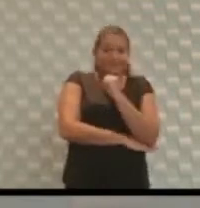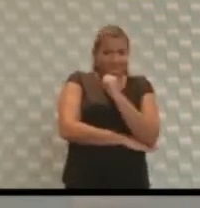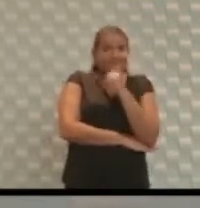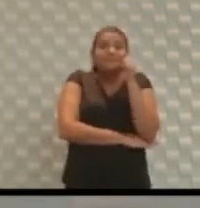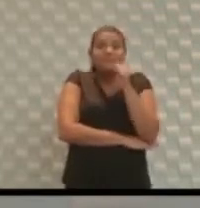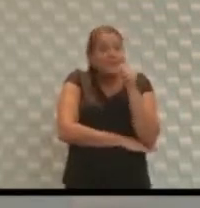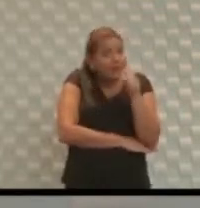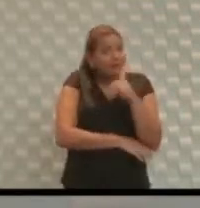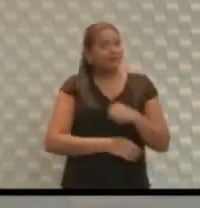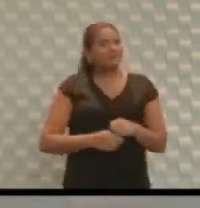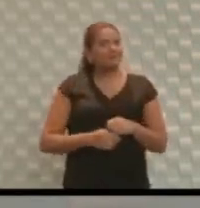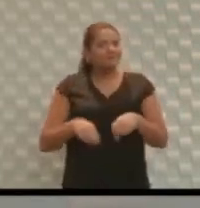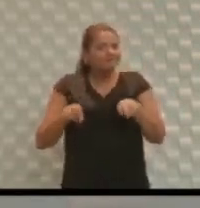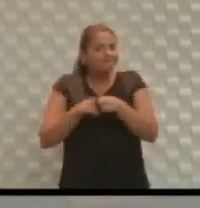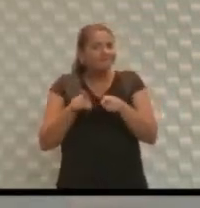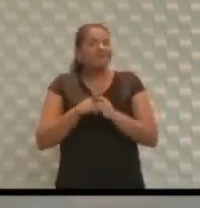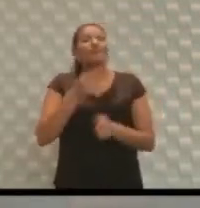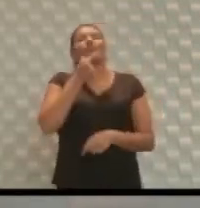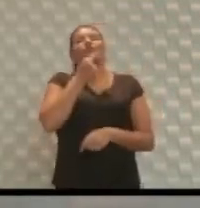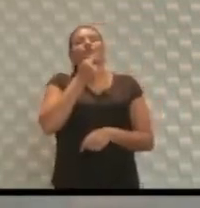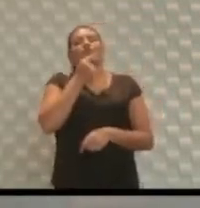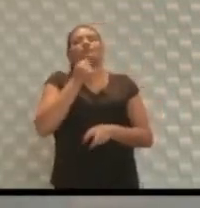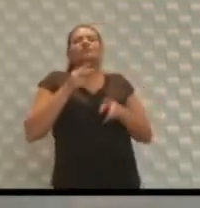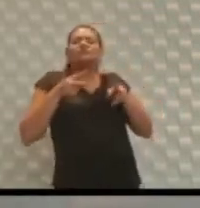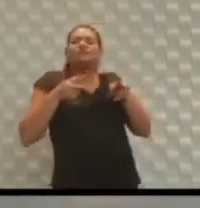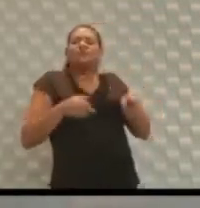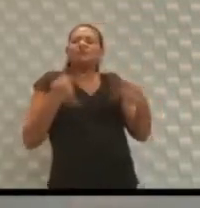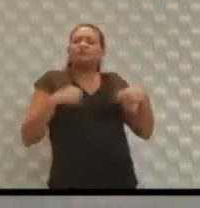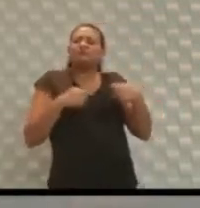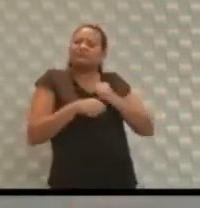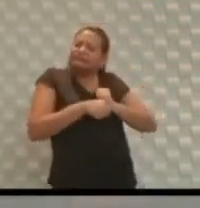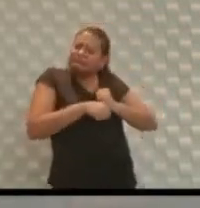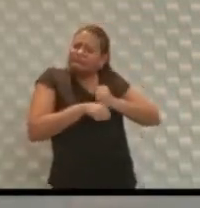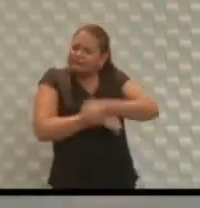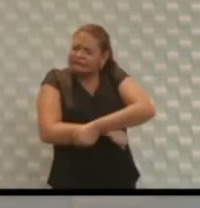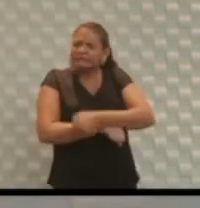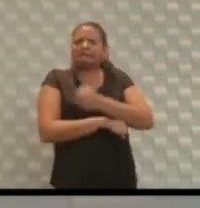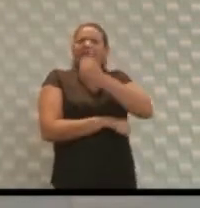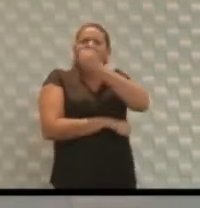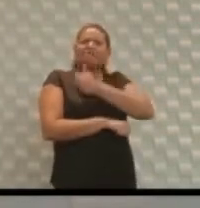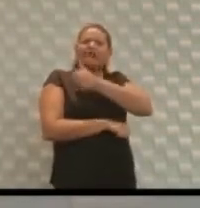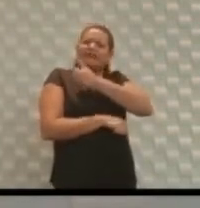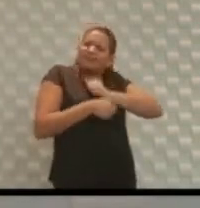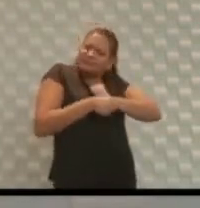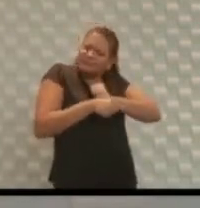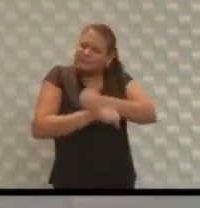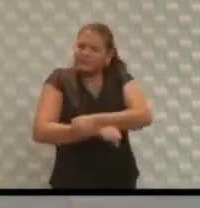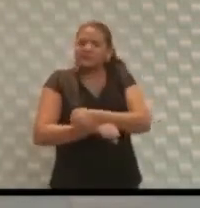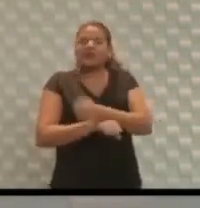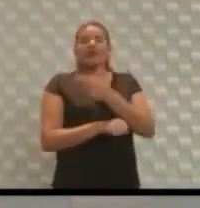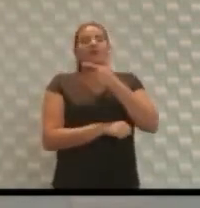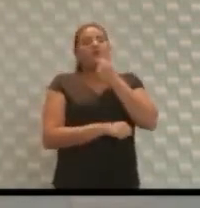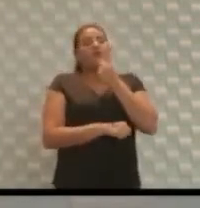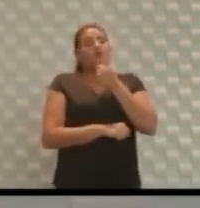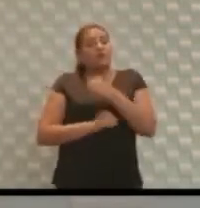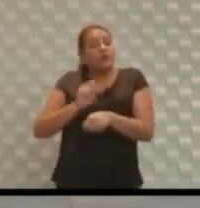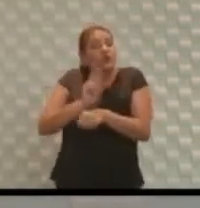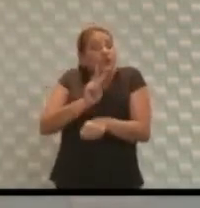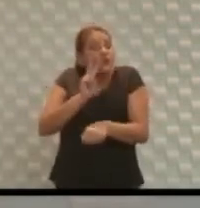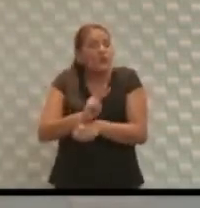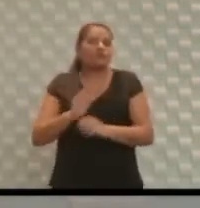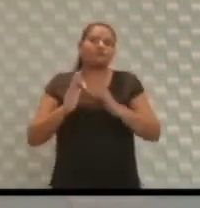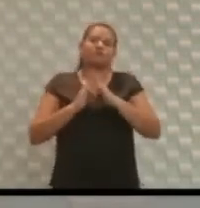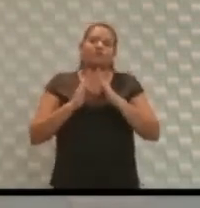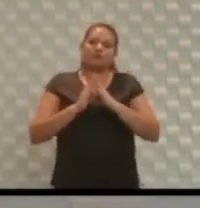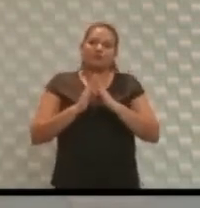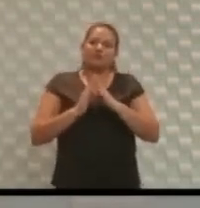como Cristo ama a igreja, se sacrificando por ela, dando o melhor, cuidando da sua casa. Homem de honra é